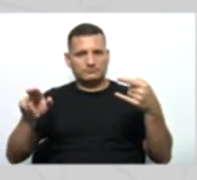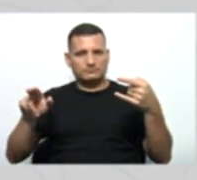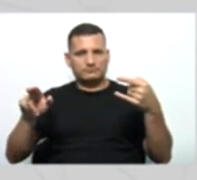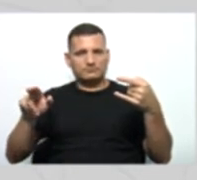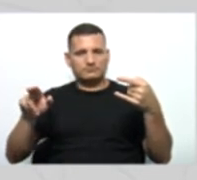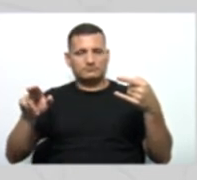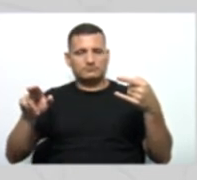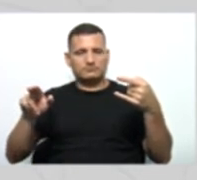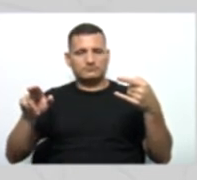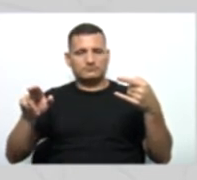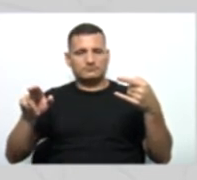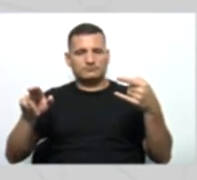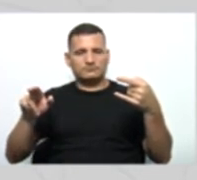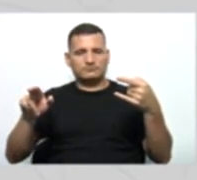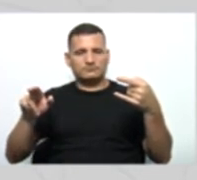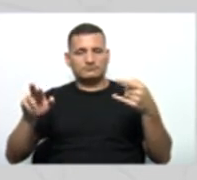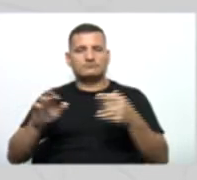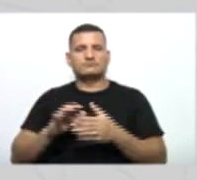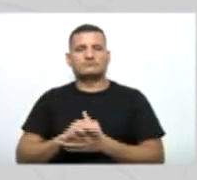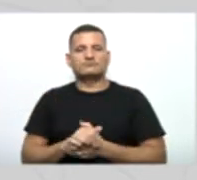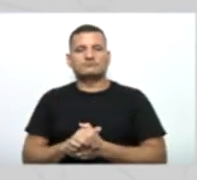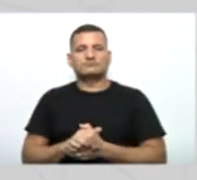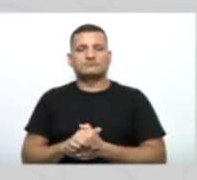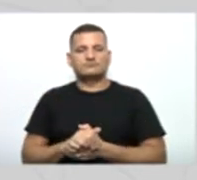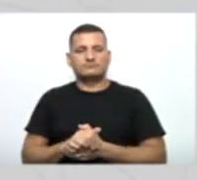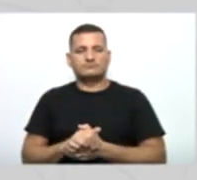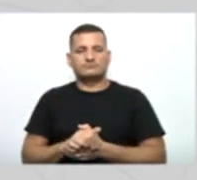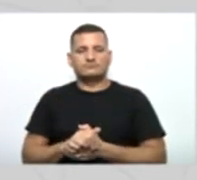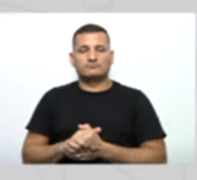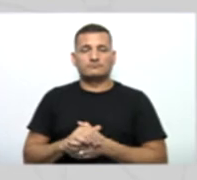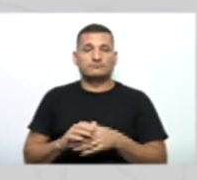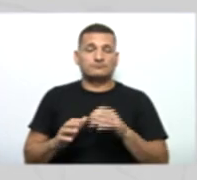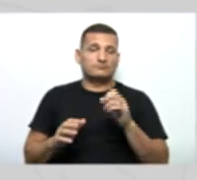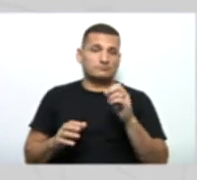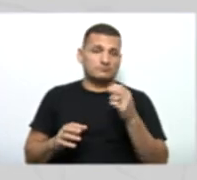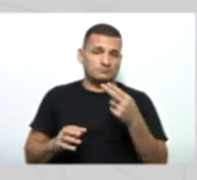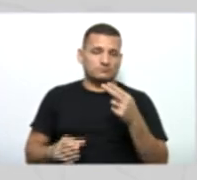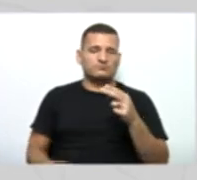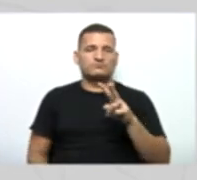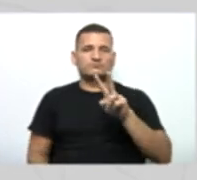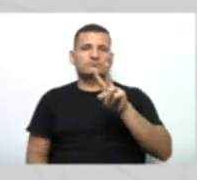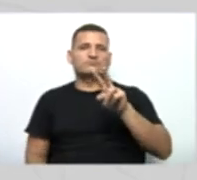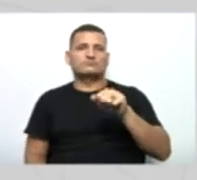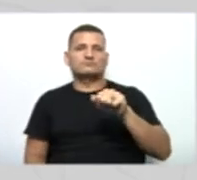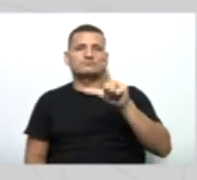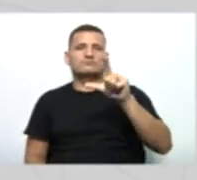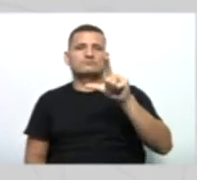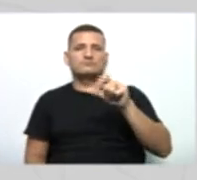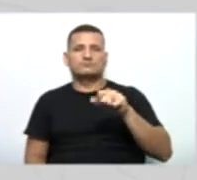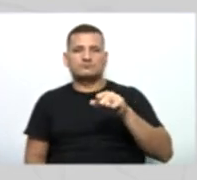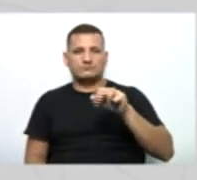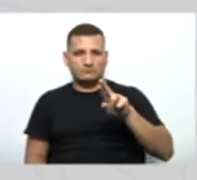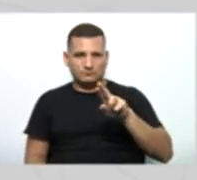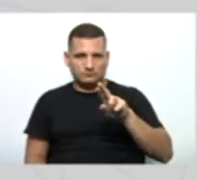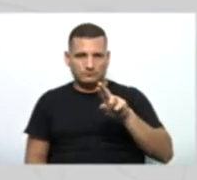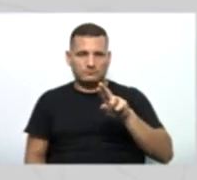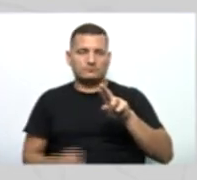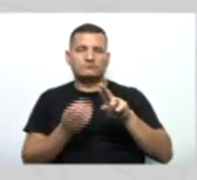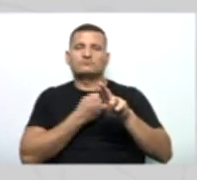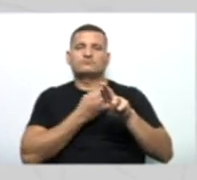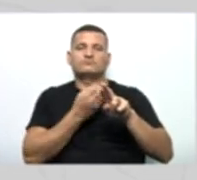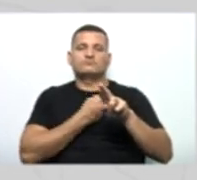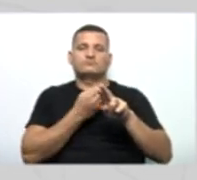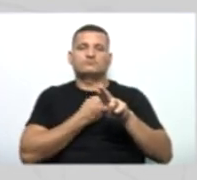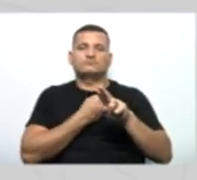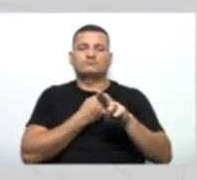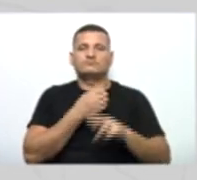dado texto. Nós poderíamos ter uma lista chamada valores, onde nós poderíamos ter vários valores.